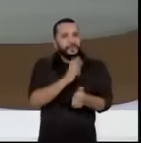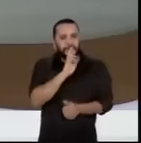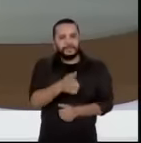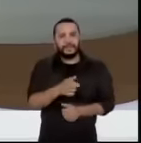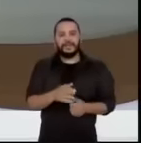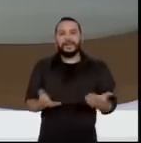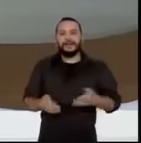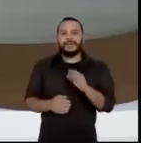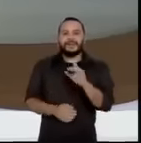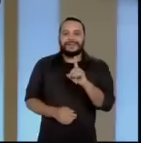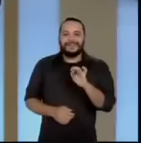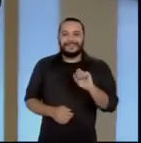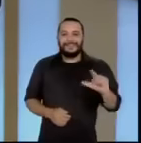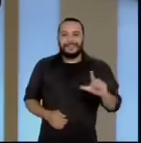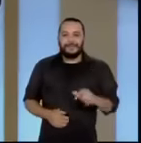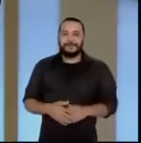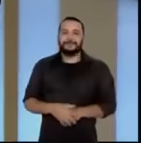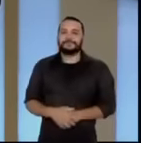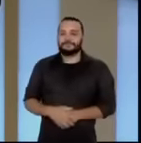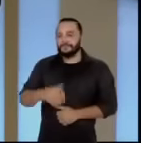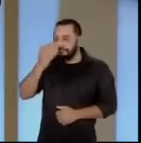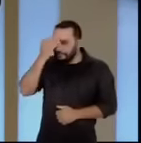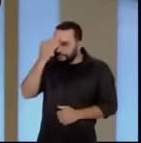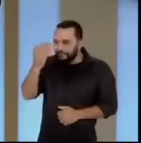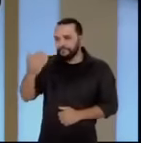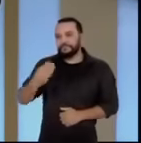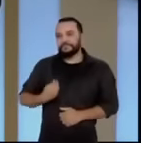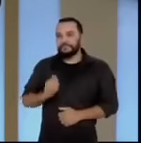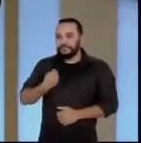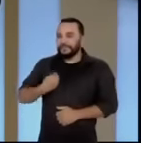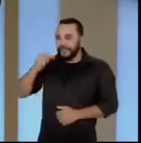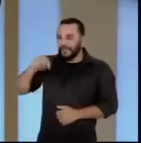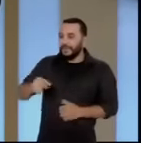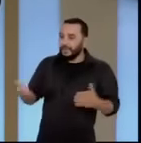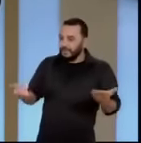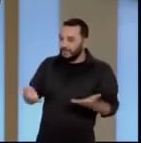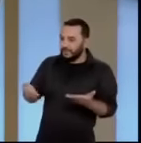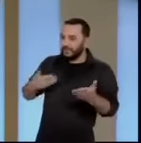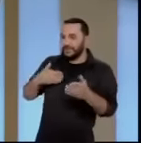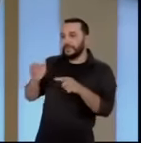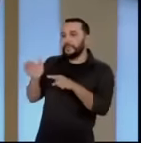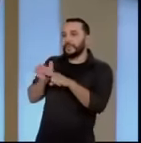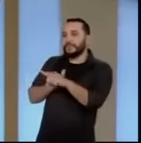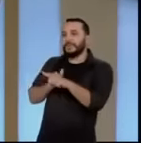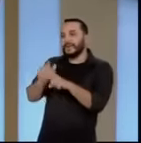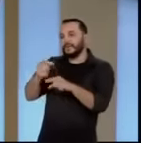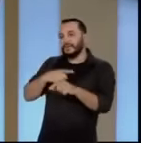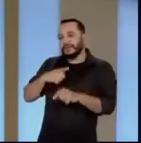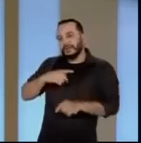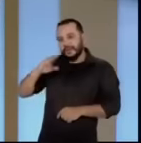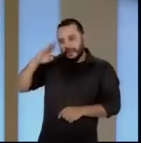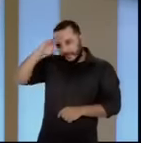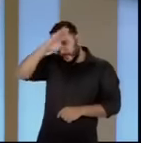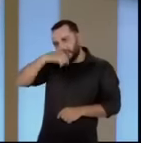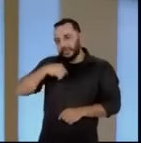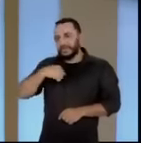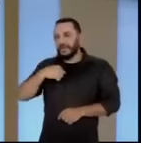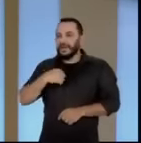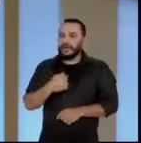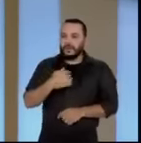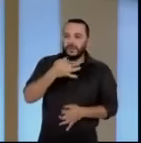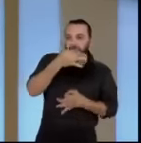Galo. Ministro, muito obrigado por conversar conosco. Queria perguntar um pouco sobre as declarações do presidente da